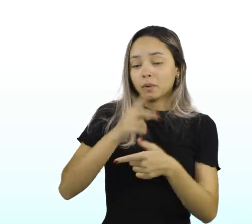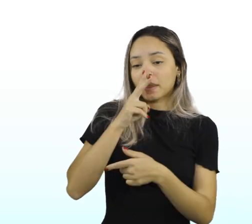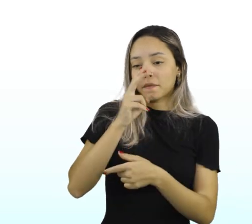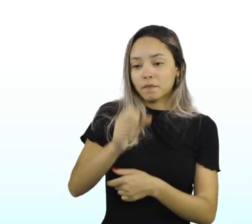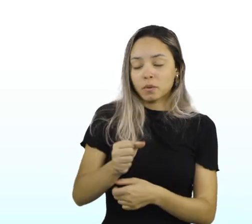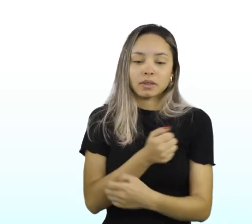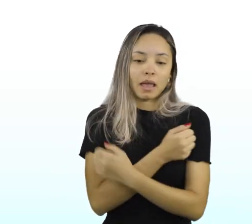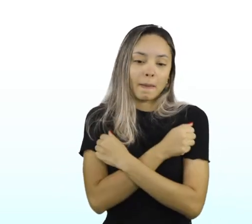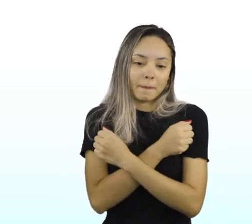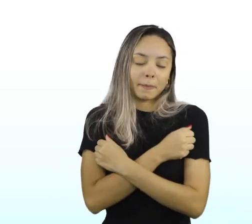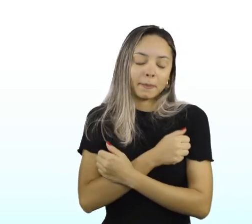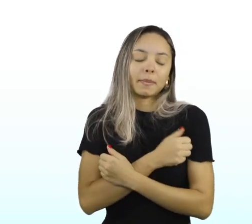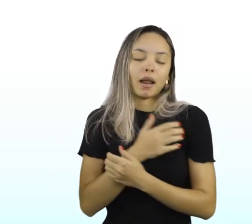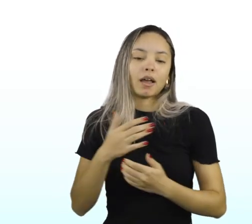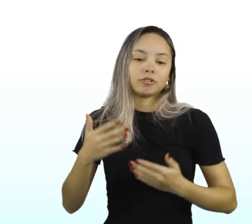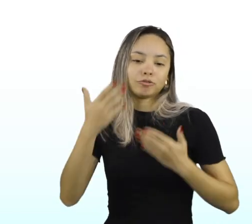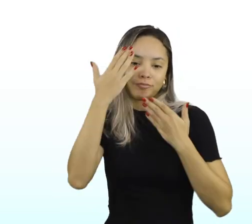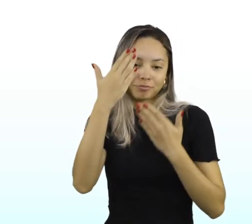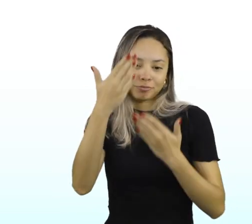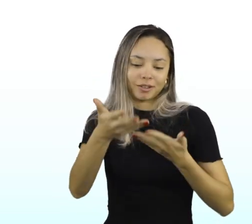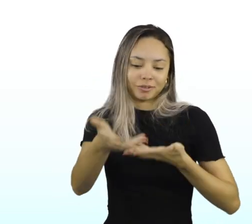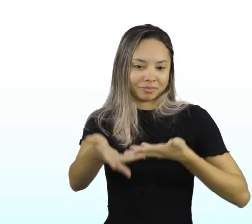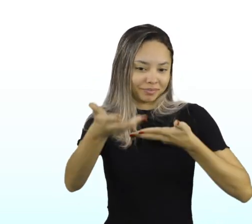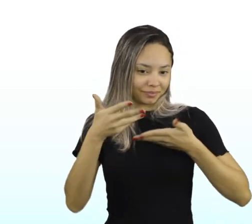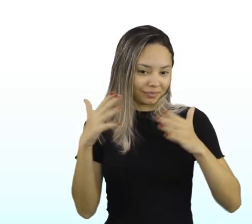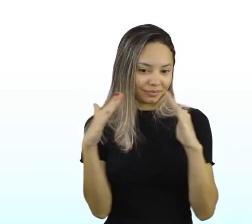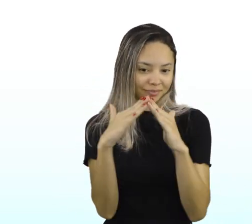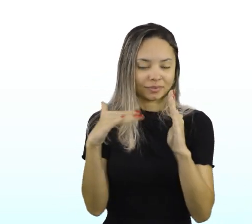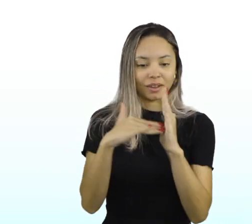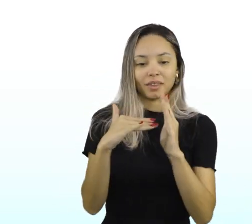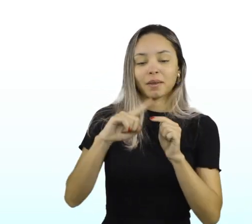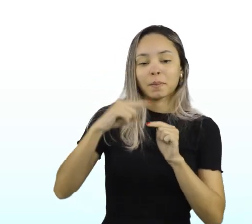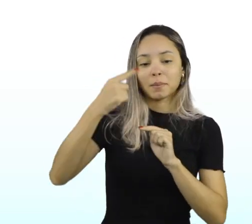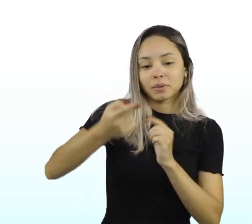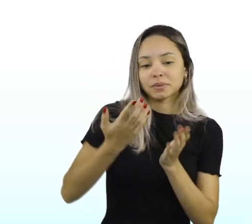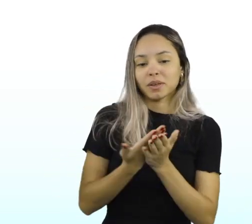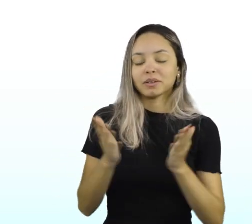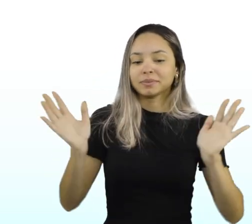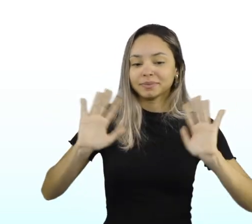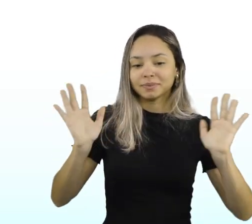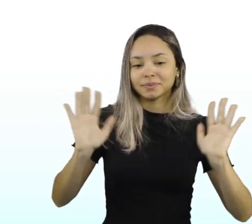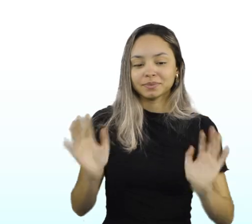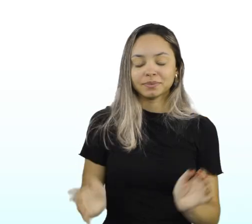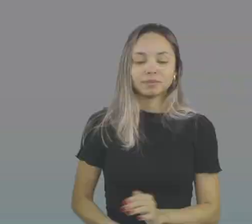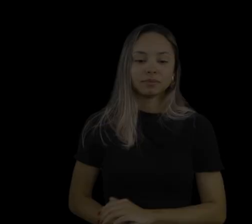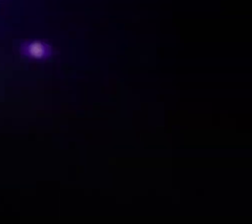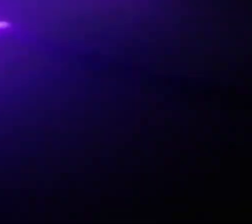grande abraço, muito obrigado por você me receber na sua casa. Até a nossa próxima aula. Tchau, tchau.